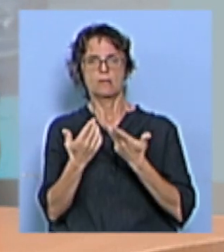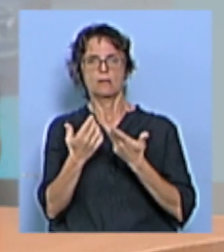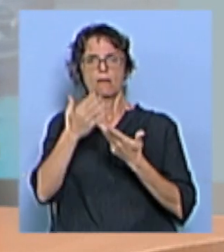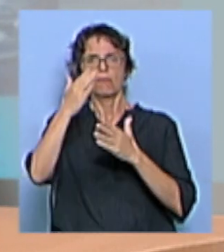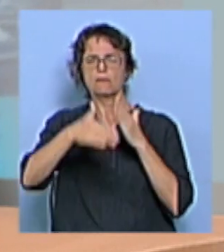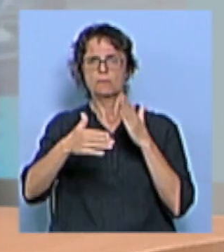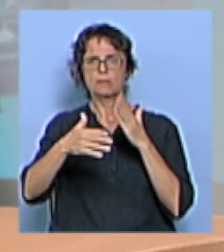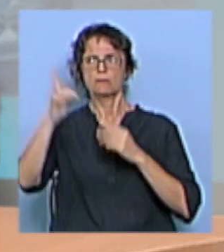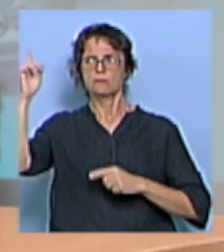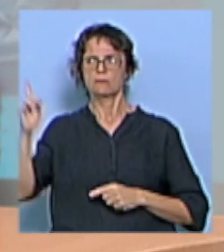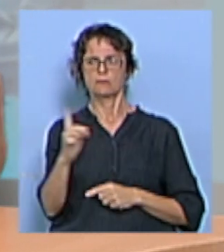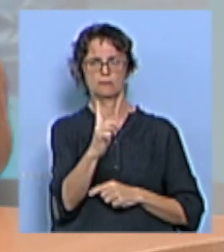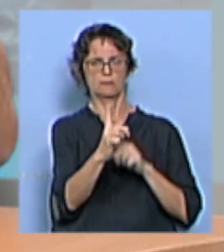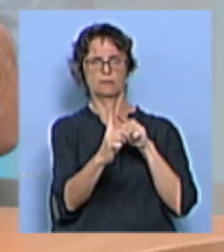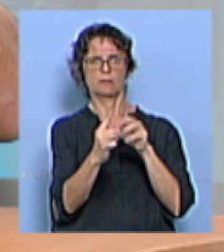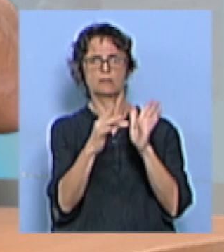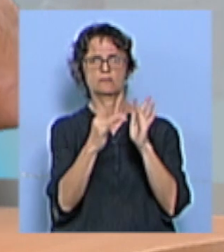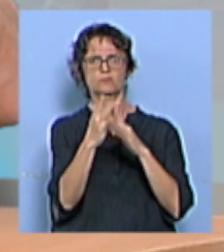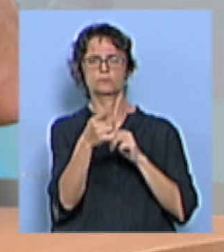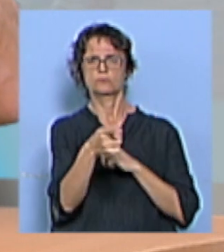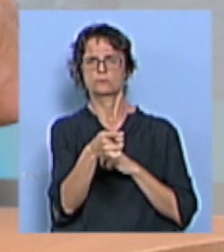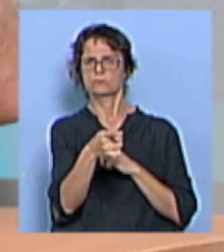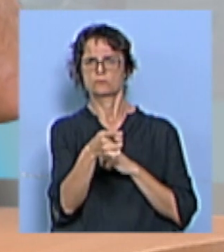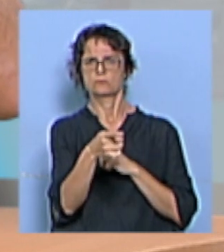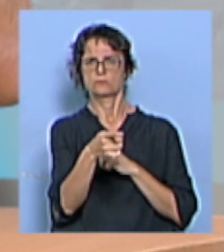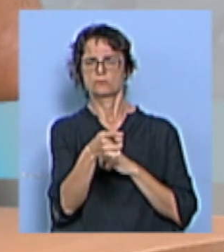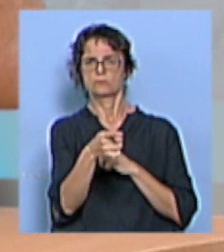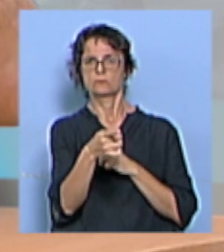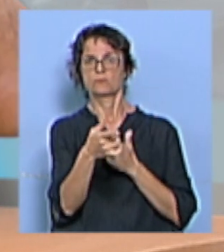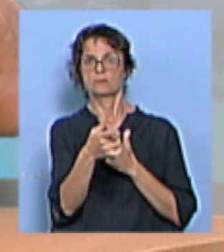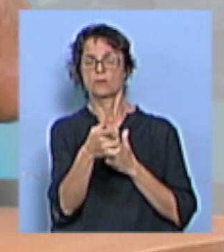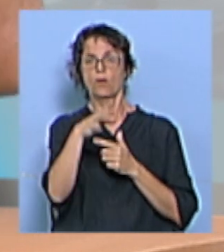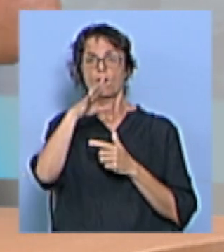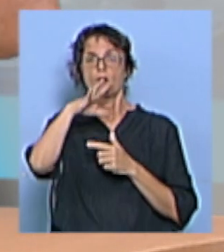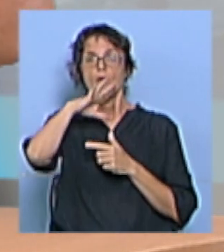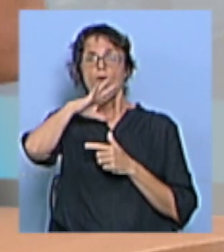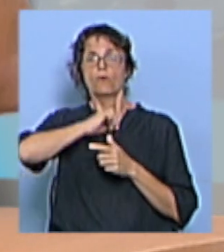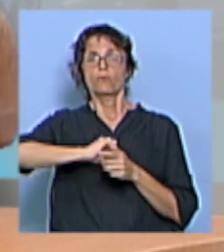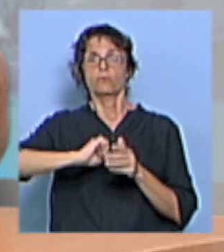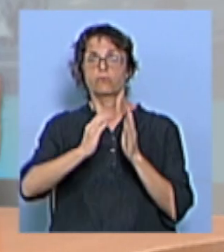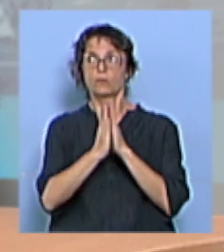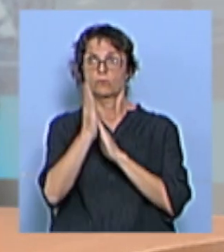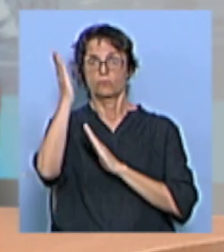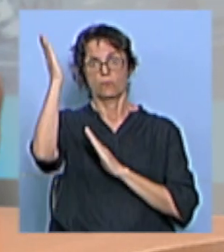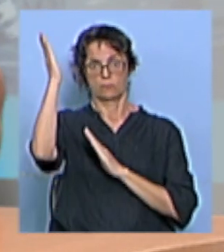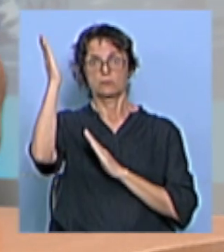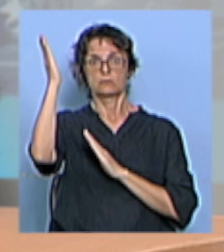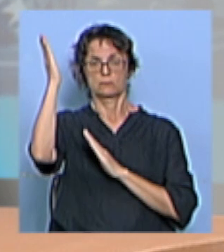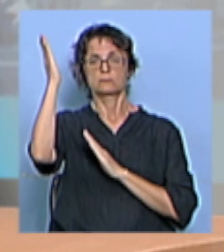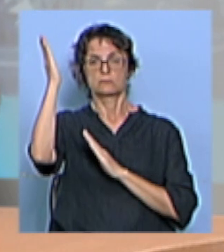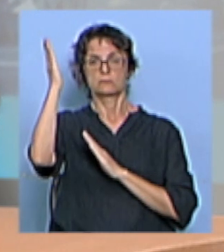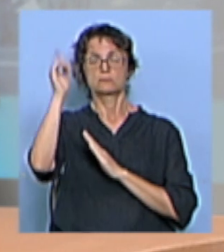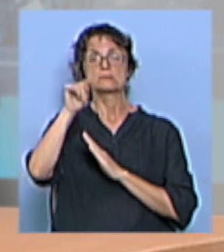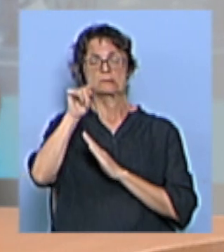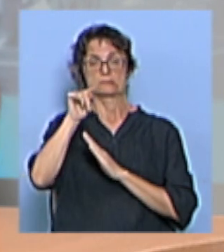tipo de Messias. Por exemplo, pode-se falar do Messias, o Filho do Homem, como aparece na visão de Daniel, é o capítulo